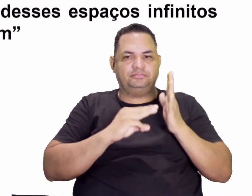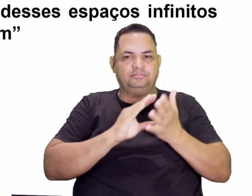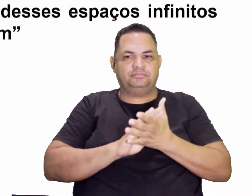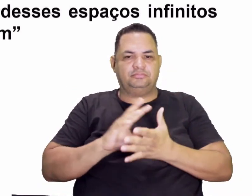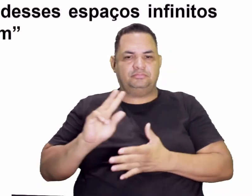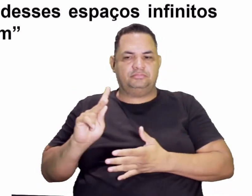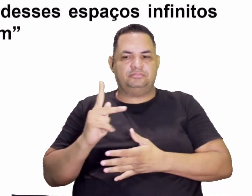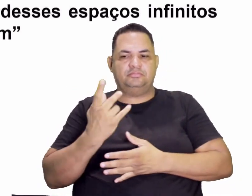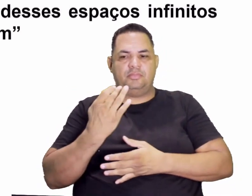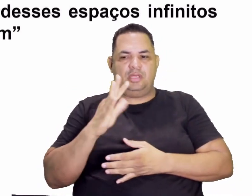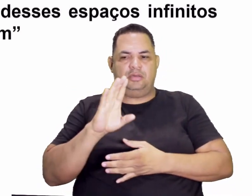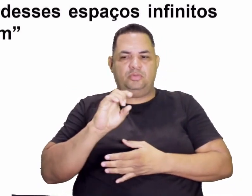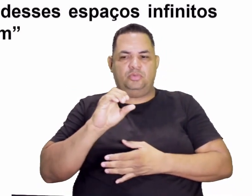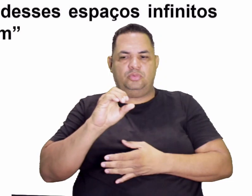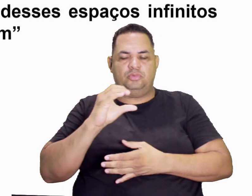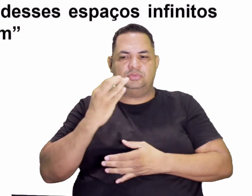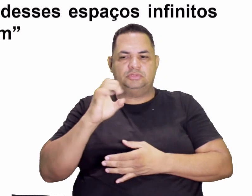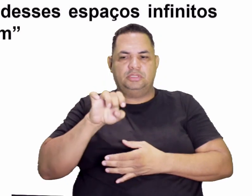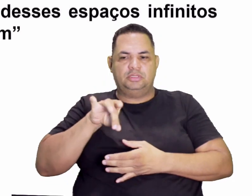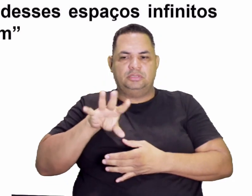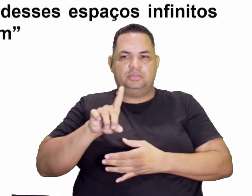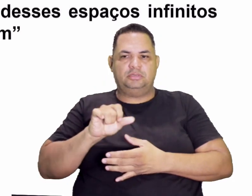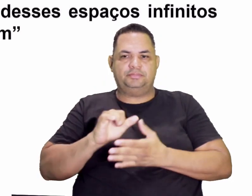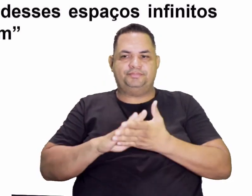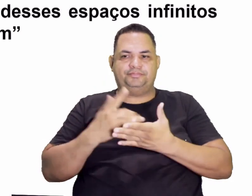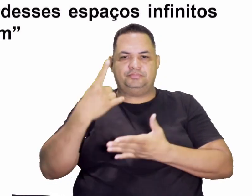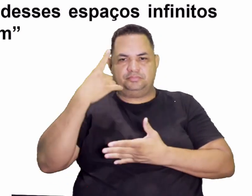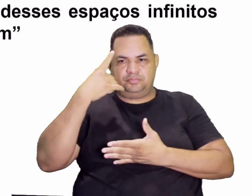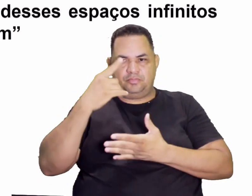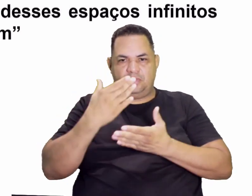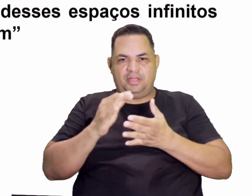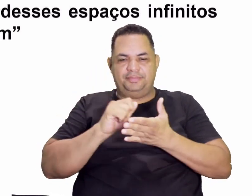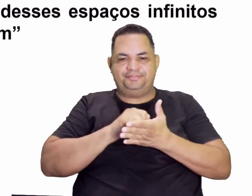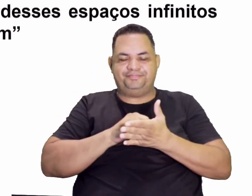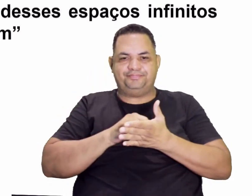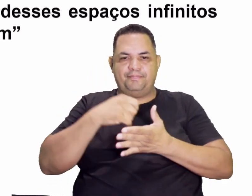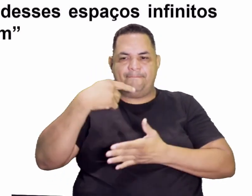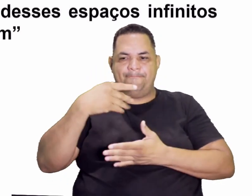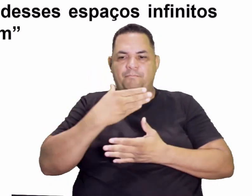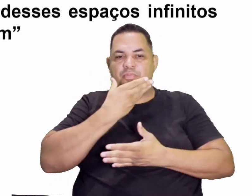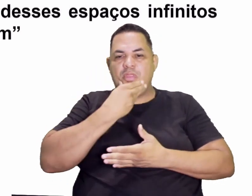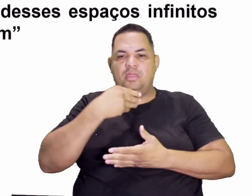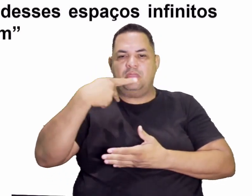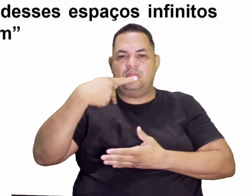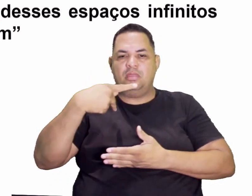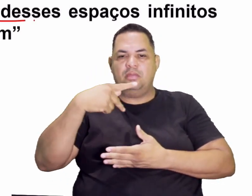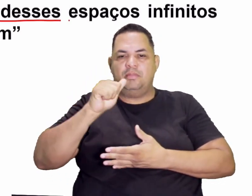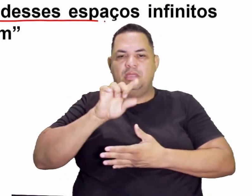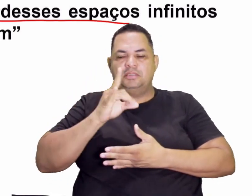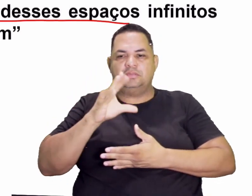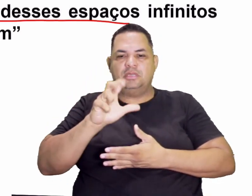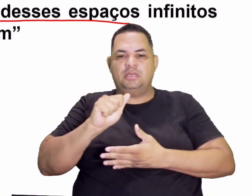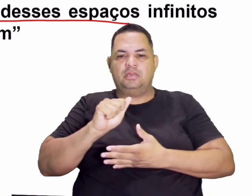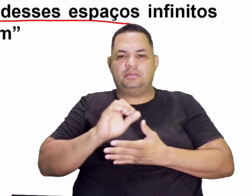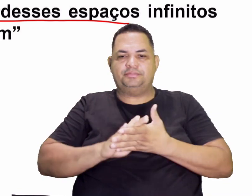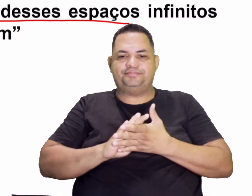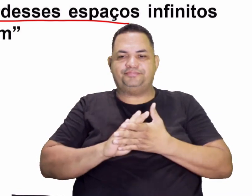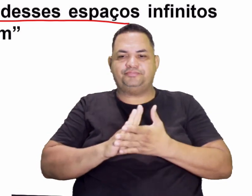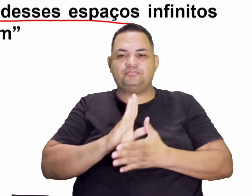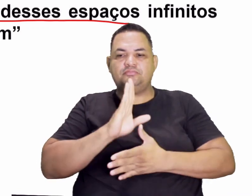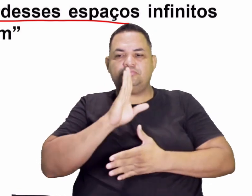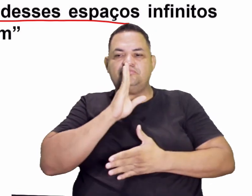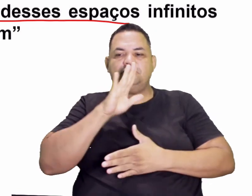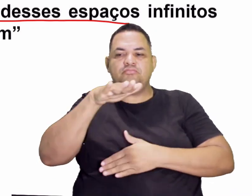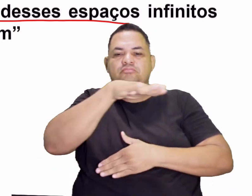o heliocentrismo. Em sua obra Pensamento, Blaise Pascal, ó, escreveu: o silêncio desses